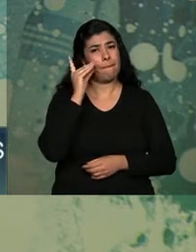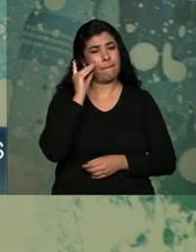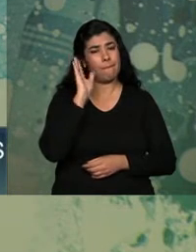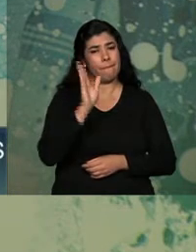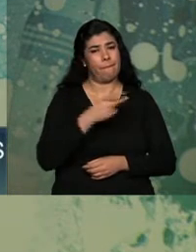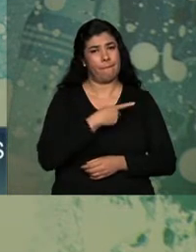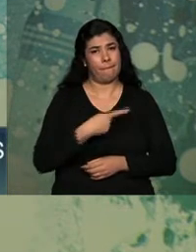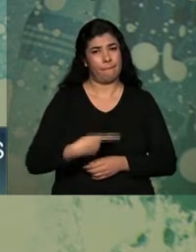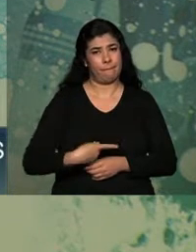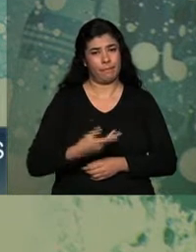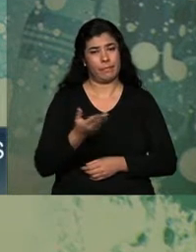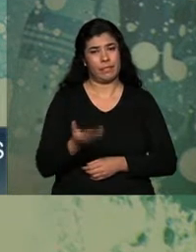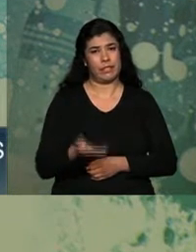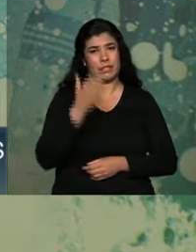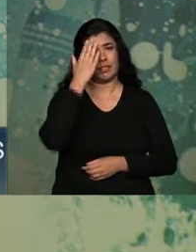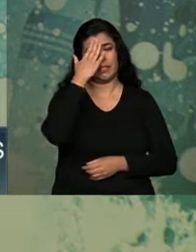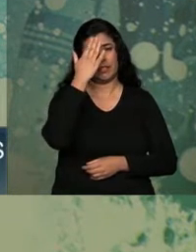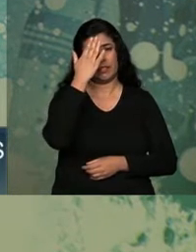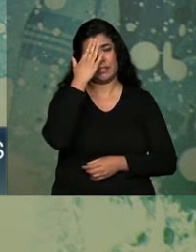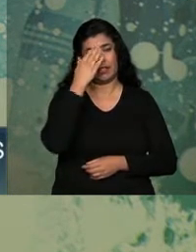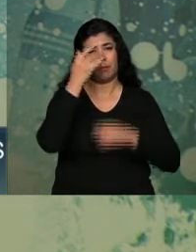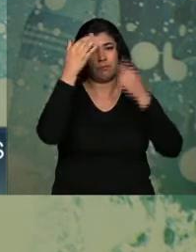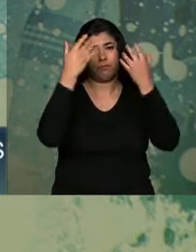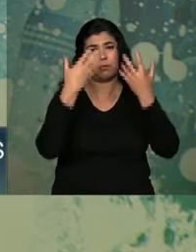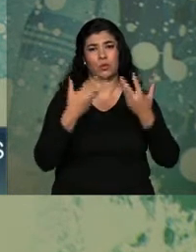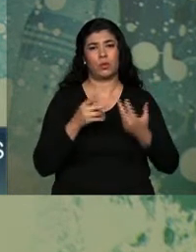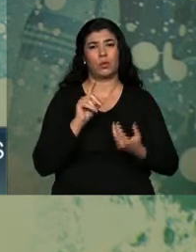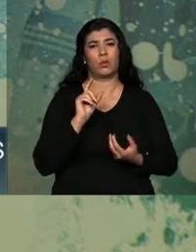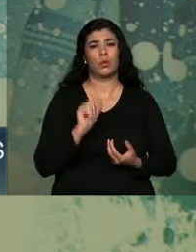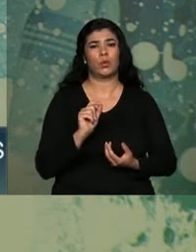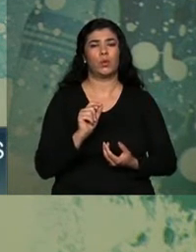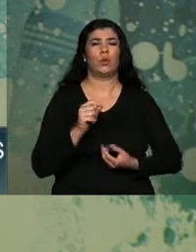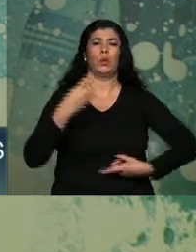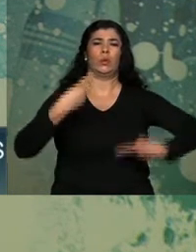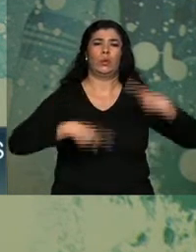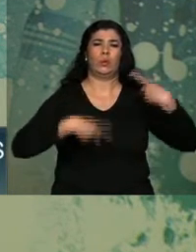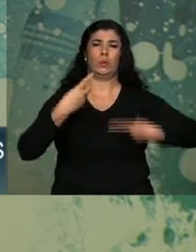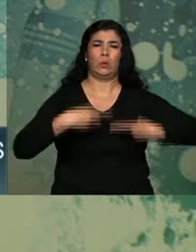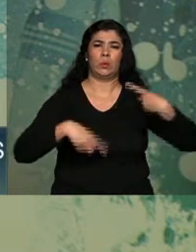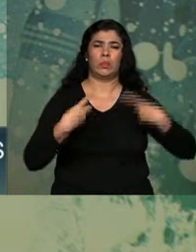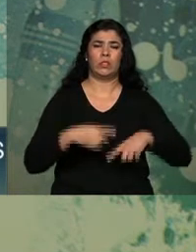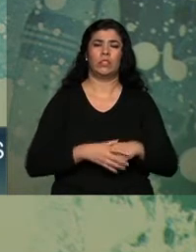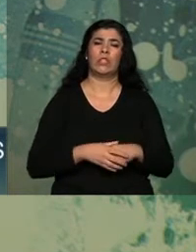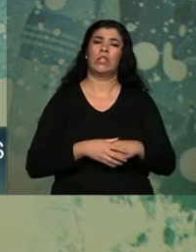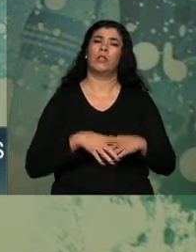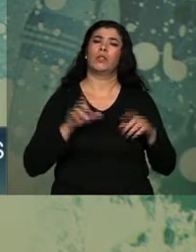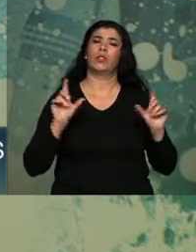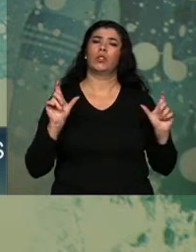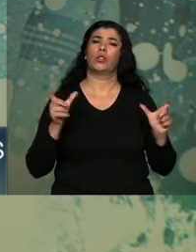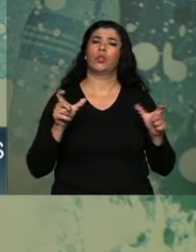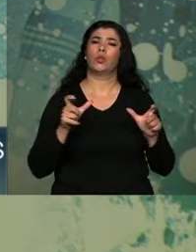aí da redução da maioridade penal.